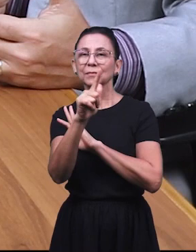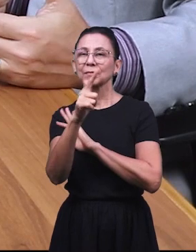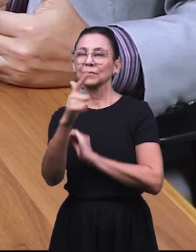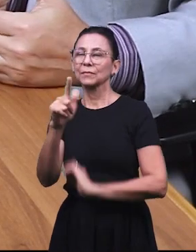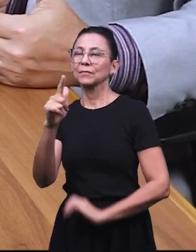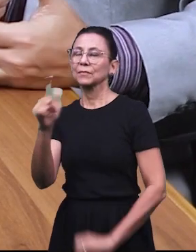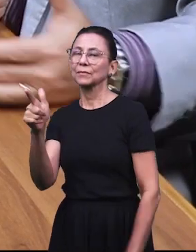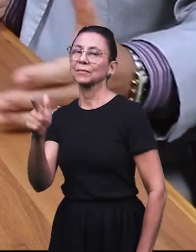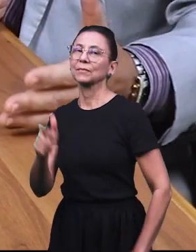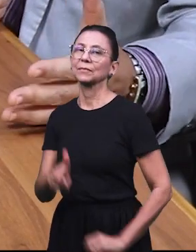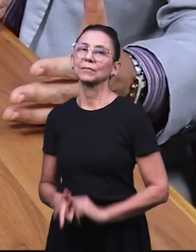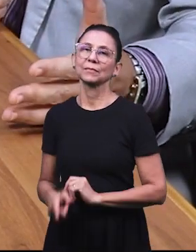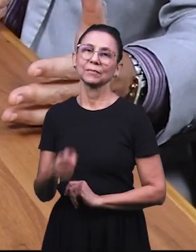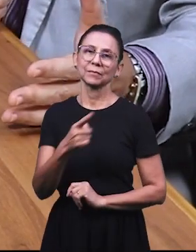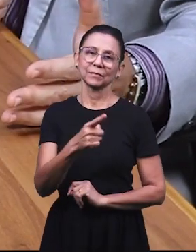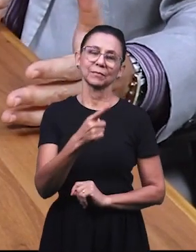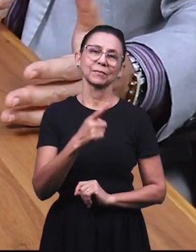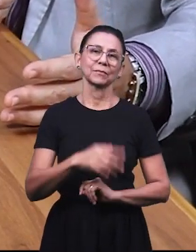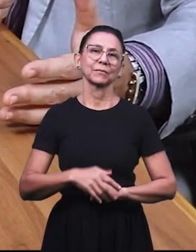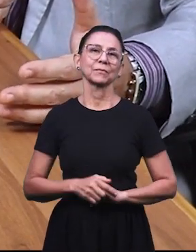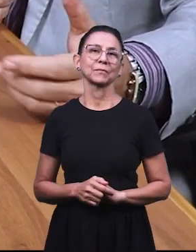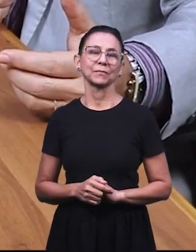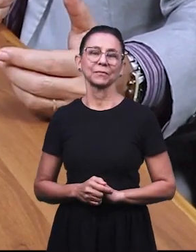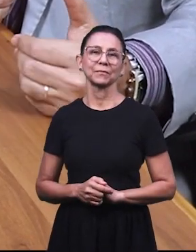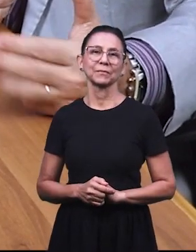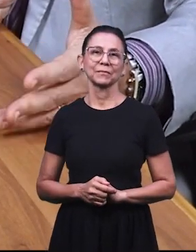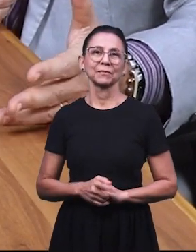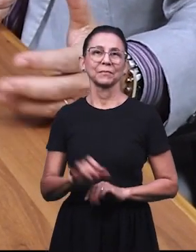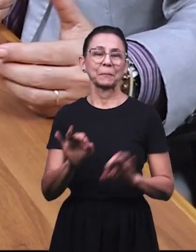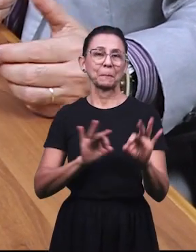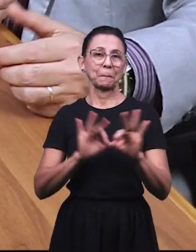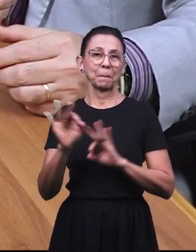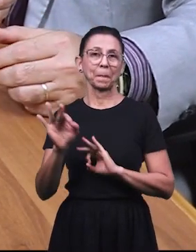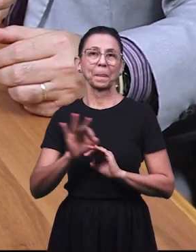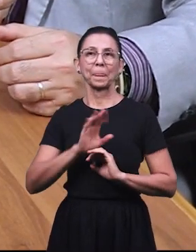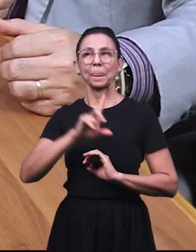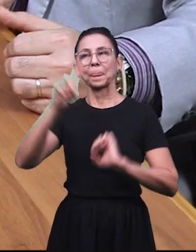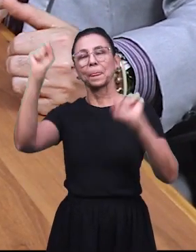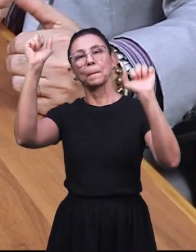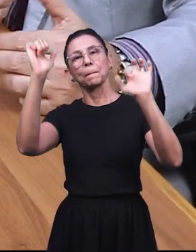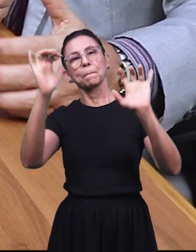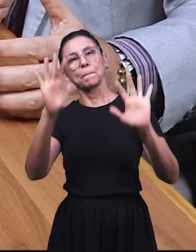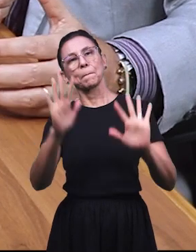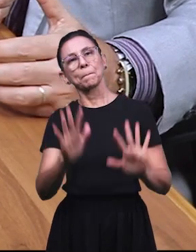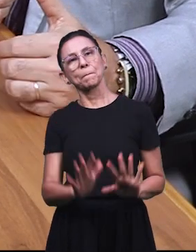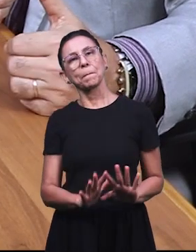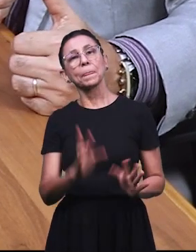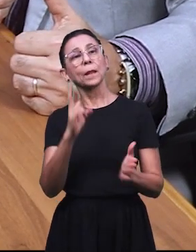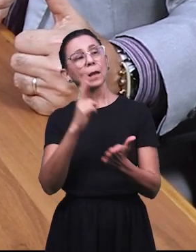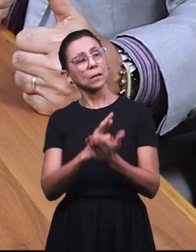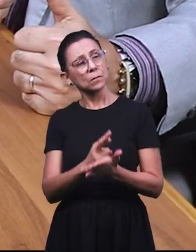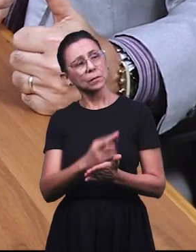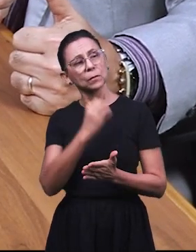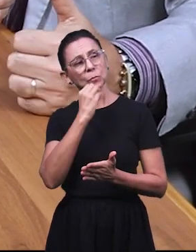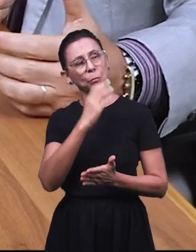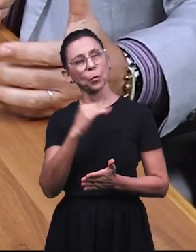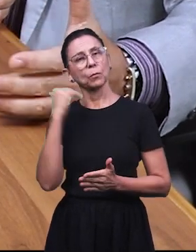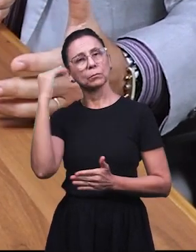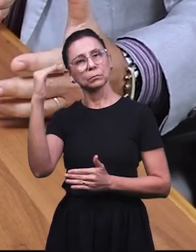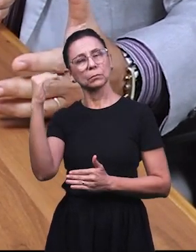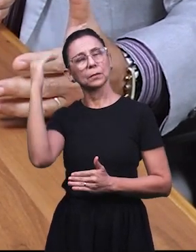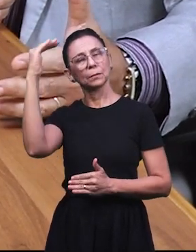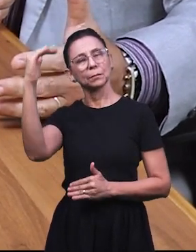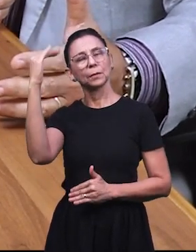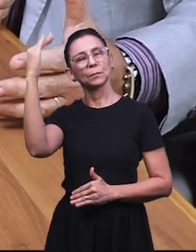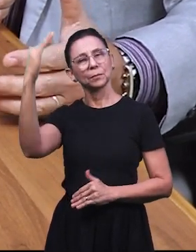projeto, né, e os demais que Amém. Você está envolvida com eles, né, que o Senhor abençoe e faça dar